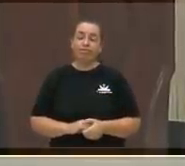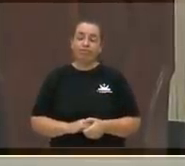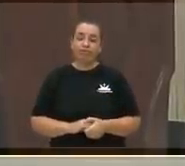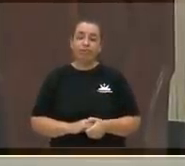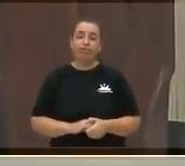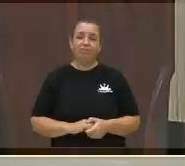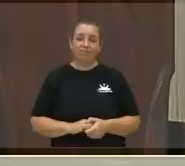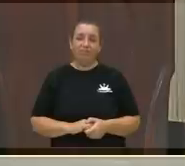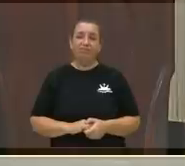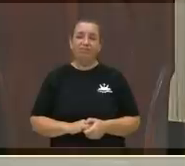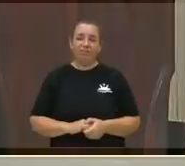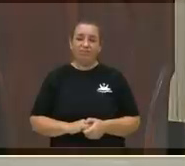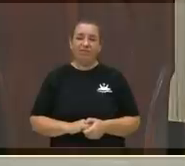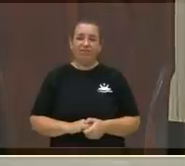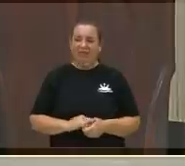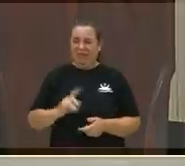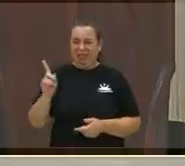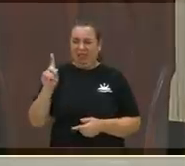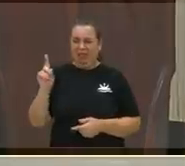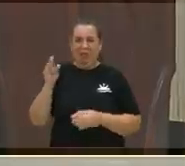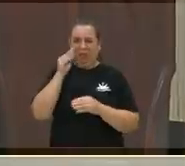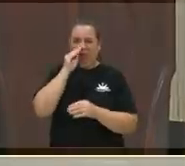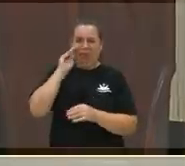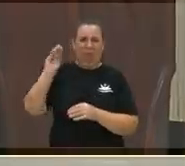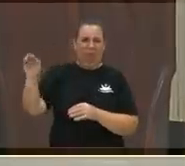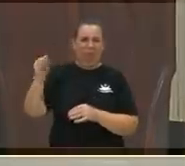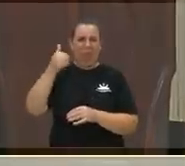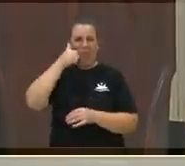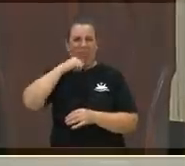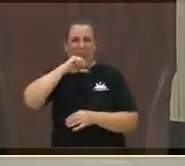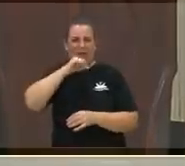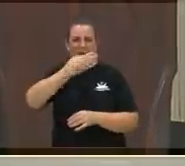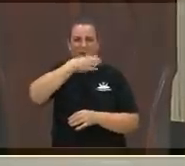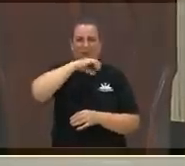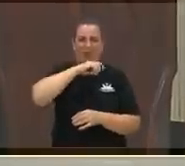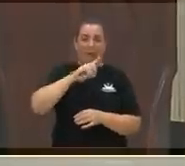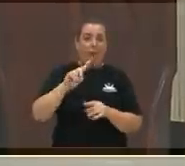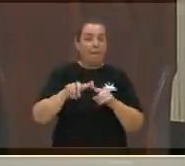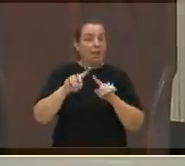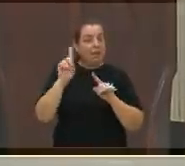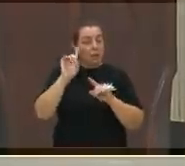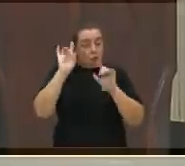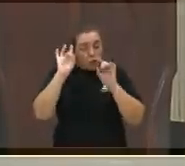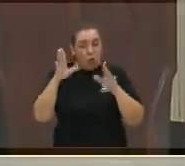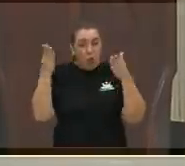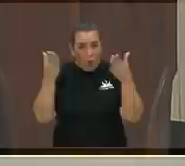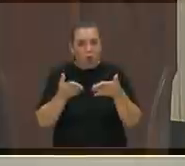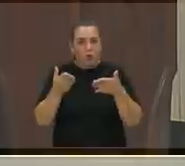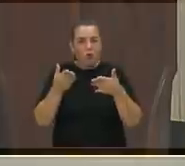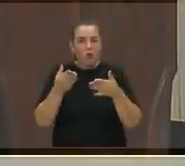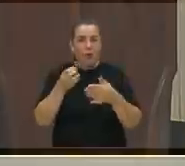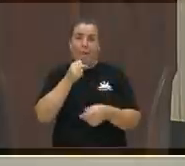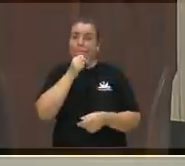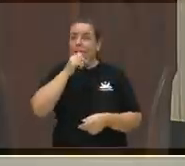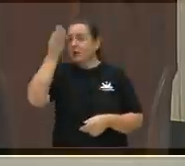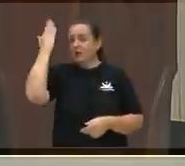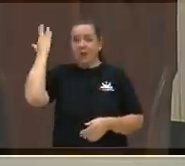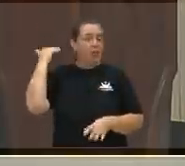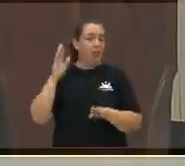eu deixei de visitar assistência é mas aqui não é só hoje eu também não passava